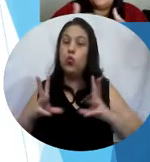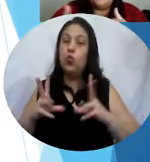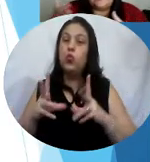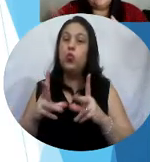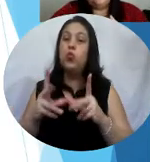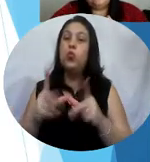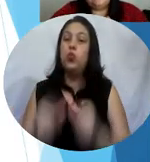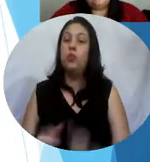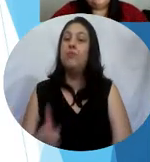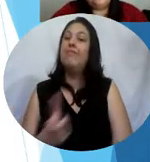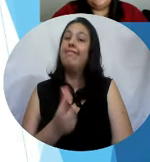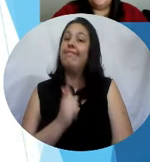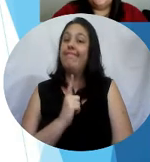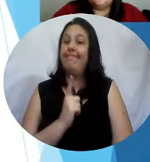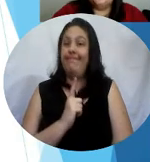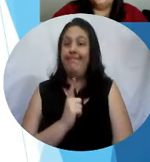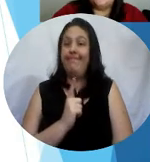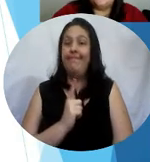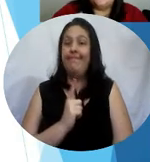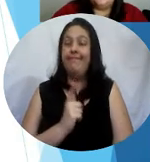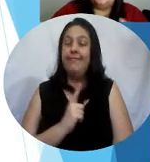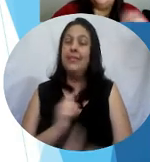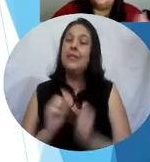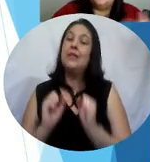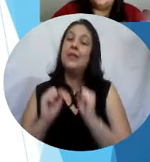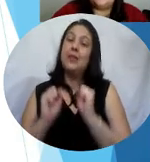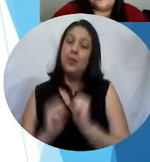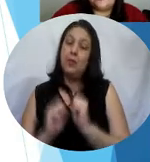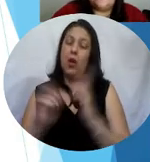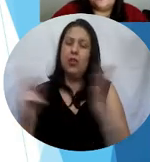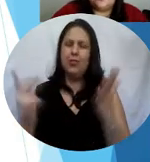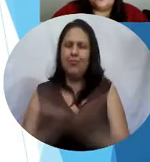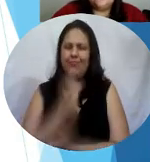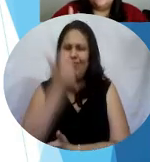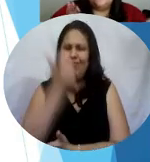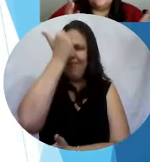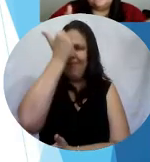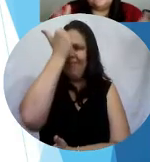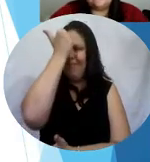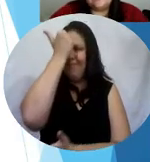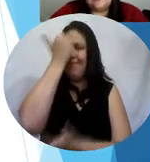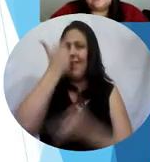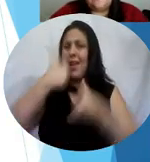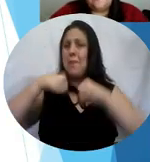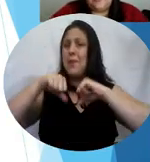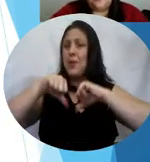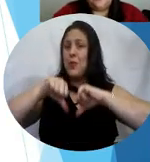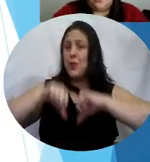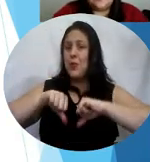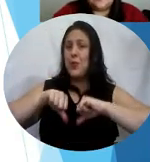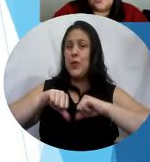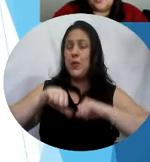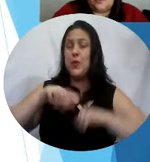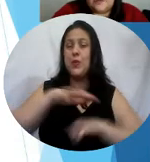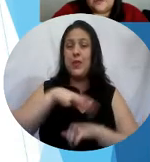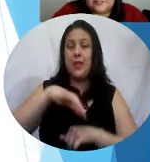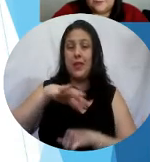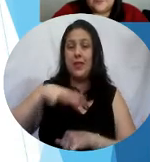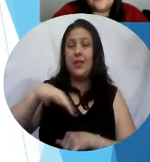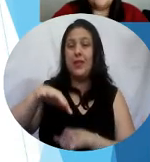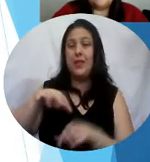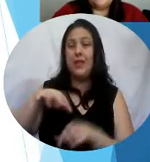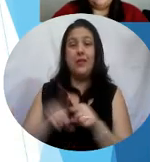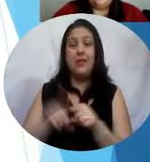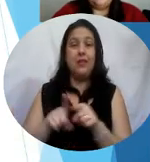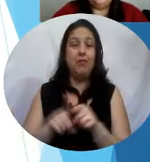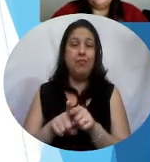e que haja, né, esse prejuízo, né, que pode causar esse prejuízo nessas áreas também que nós